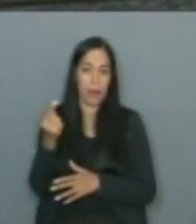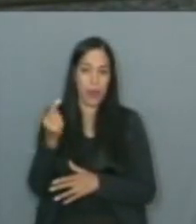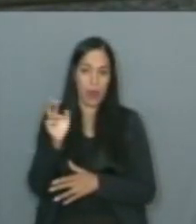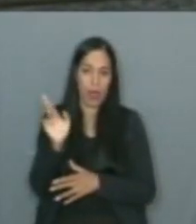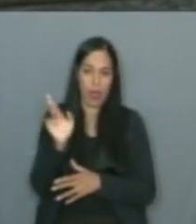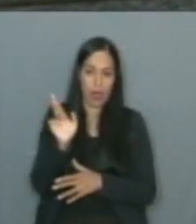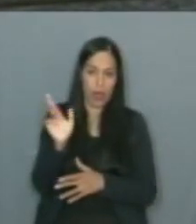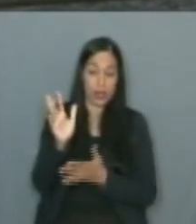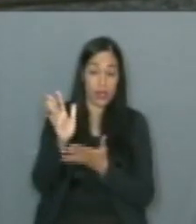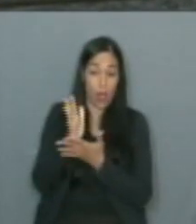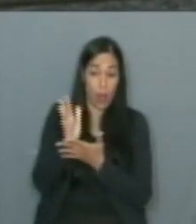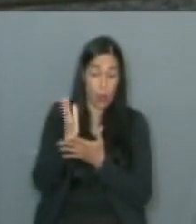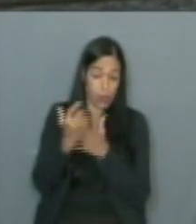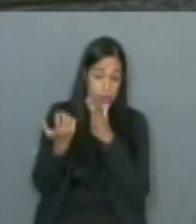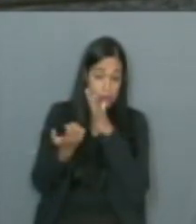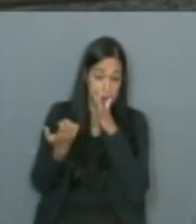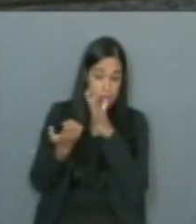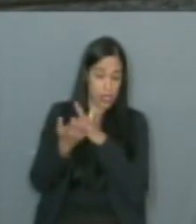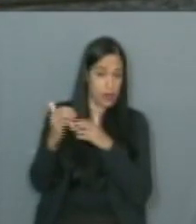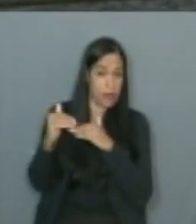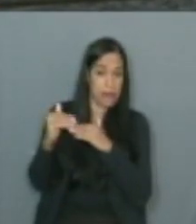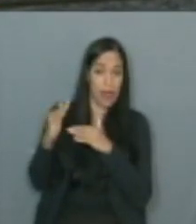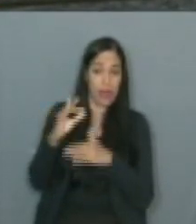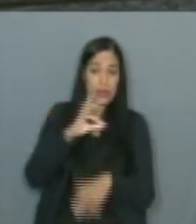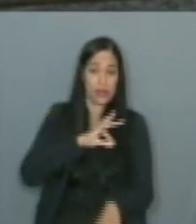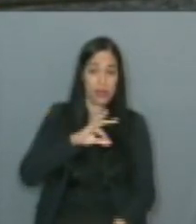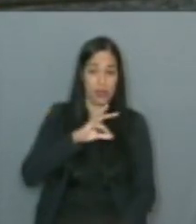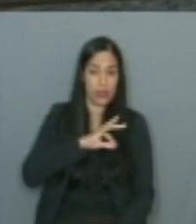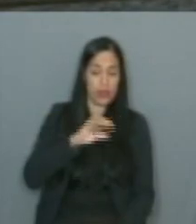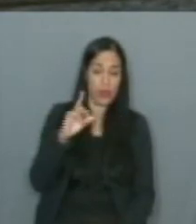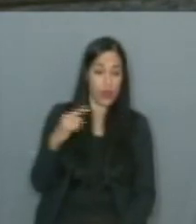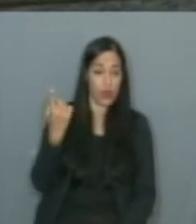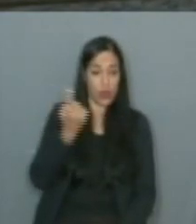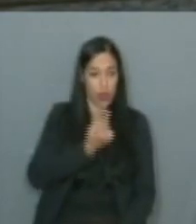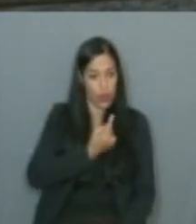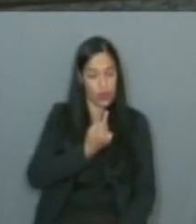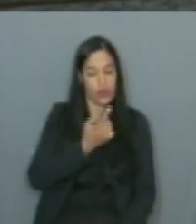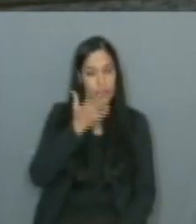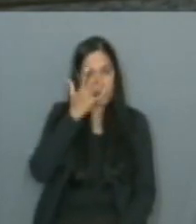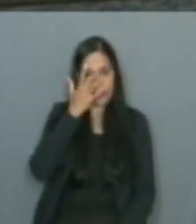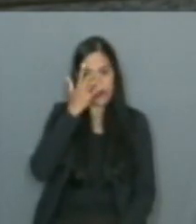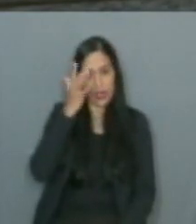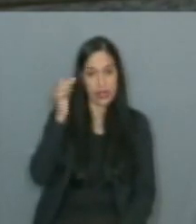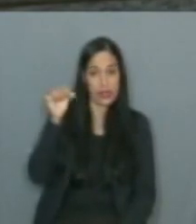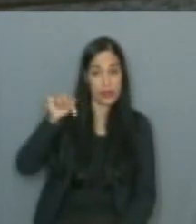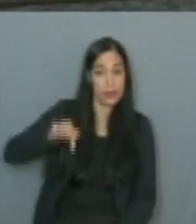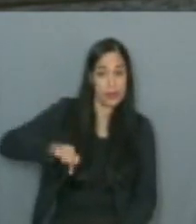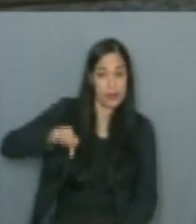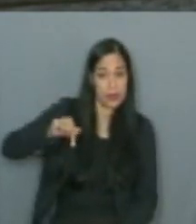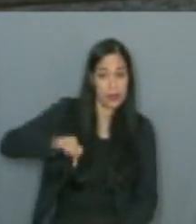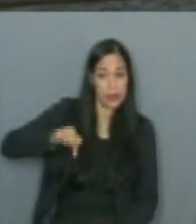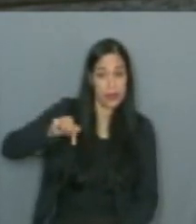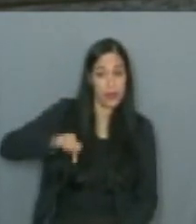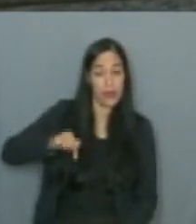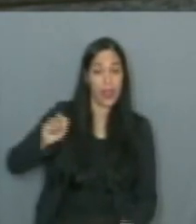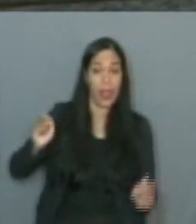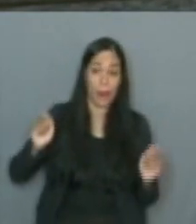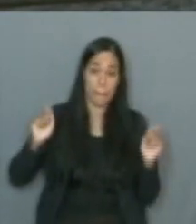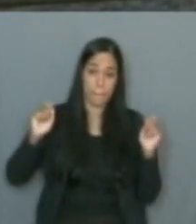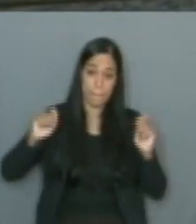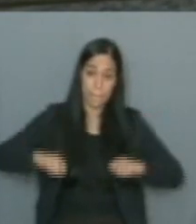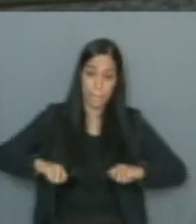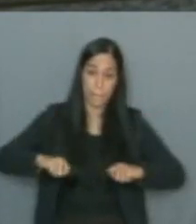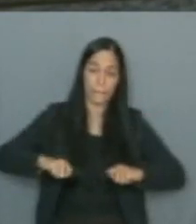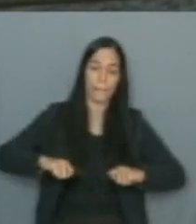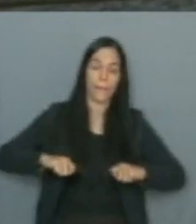e em algumas empresas até mais. Então, o que nós estamos facilitando aqui é a